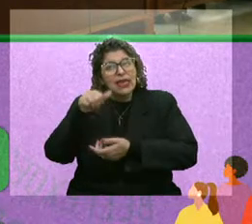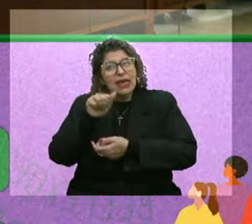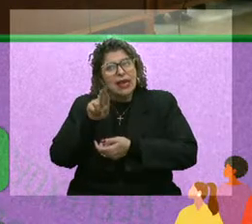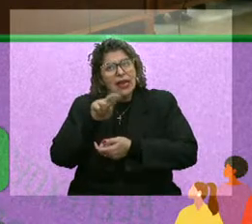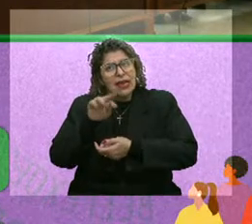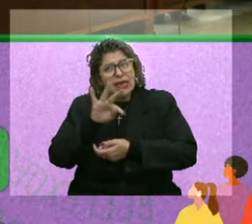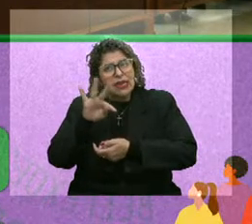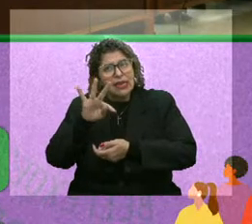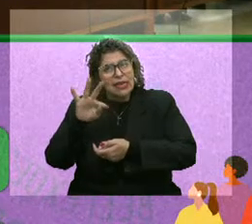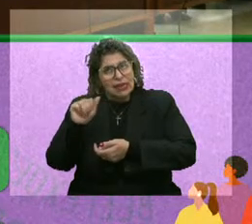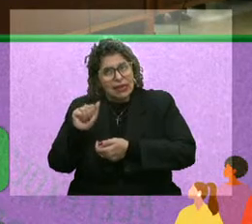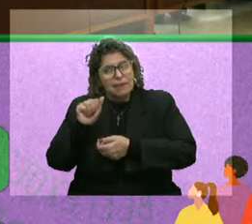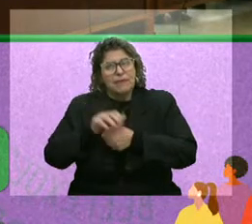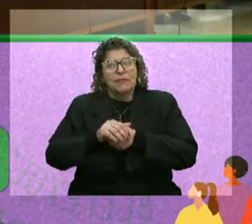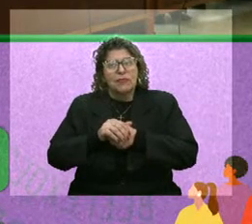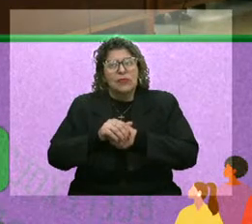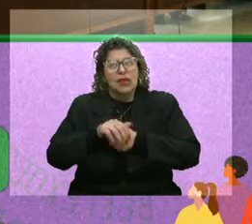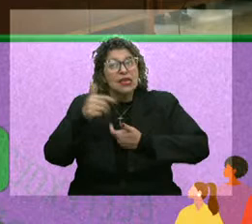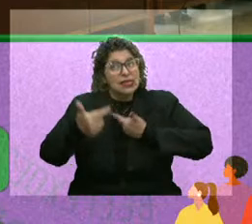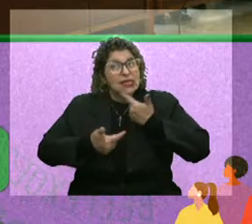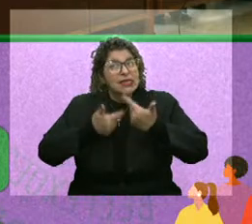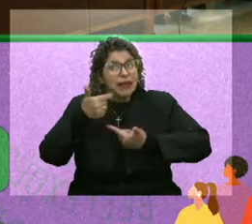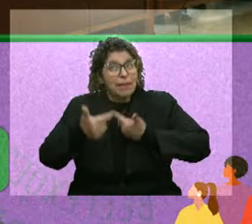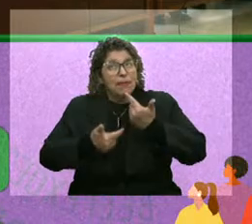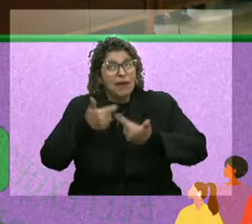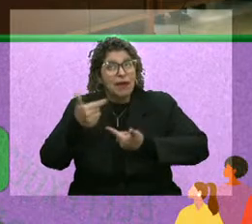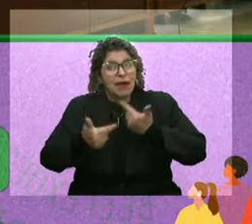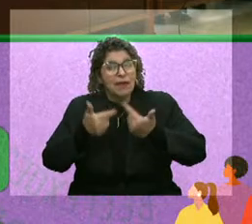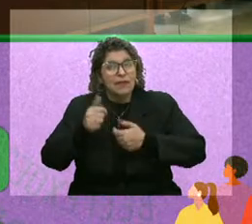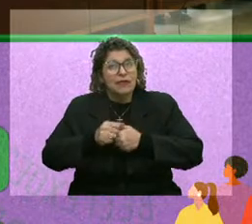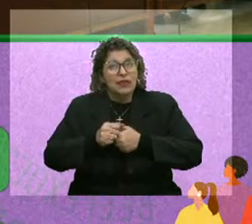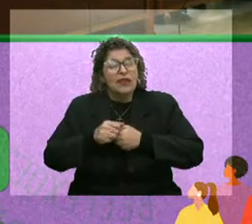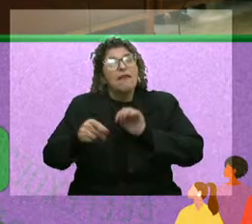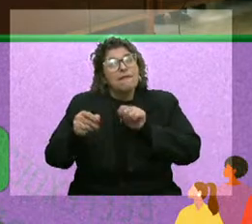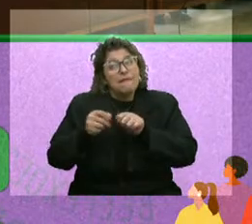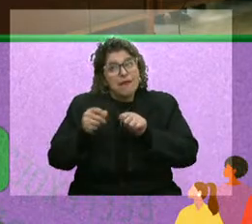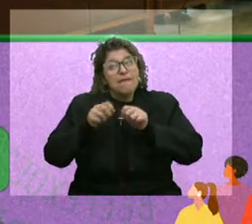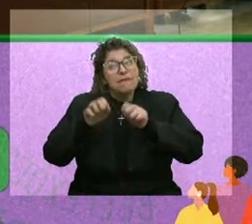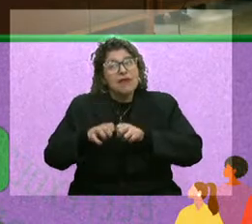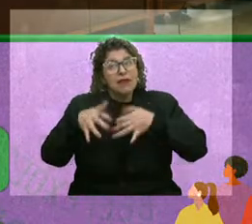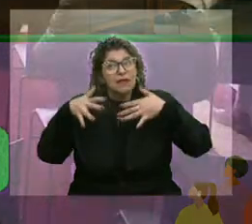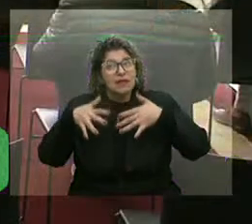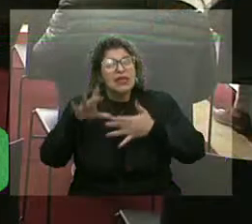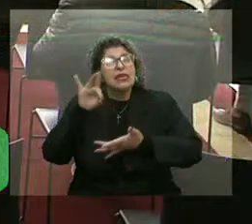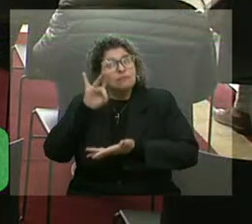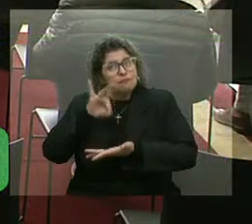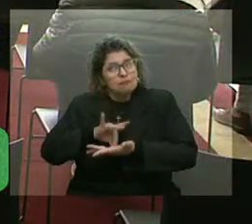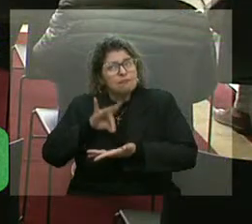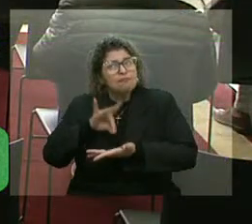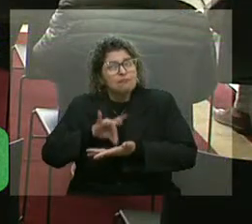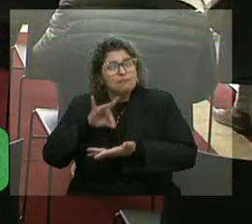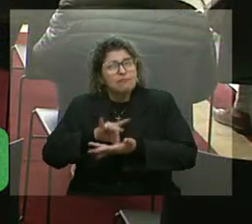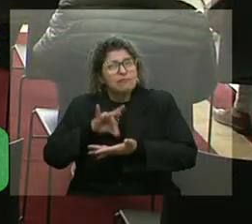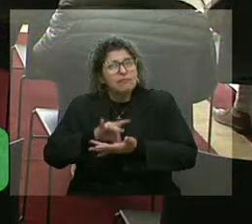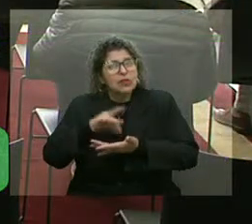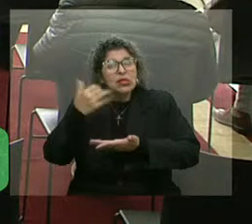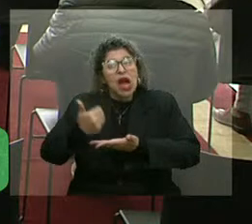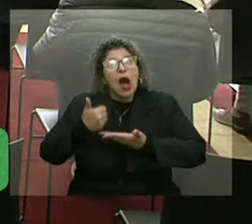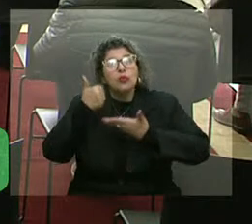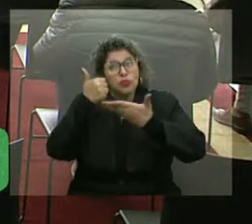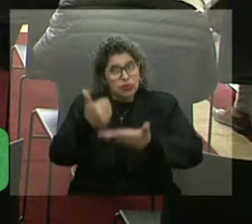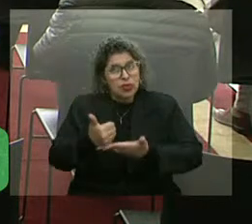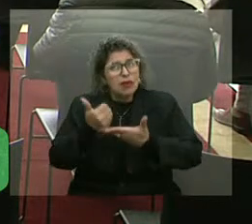eu gostaria de dizer que esse trabalho feito pela Assembleia, ele efetivamente pode nos auxiliar em